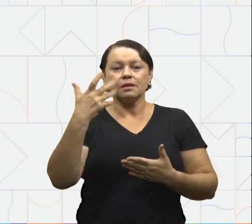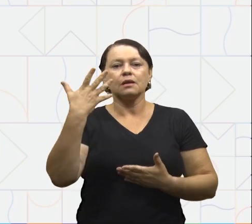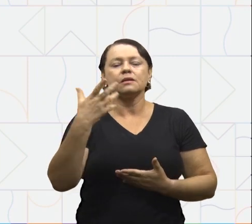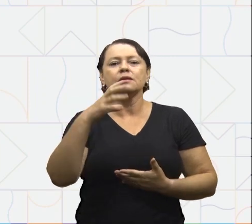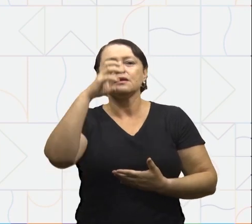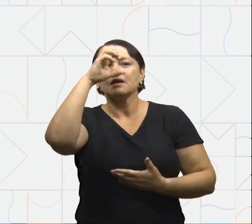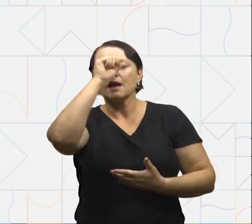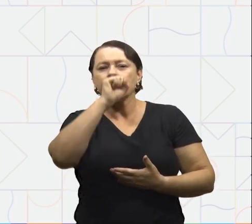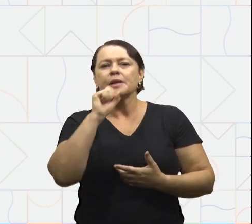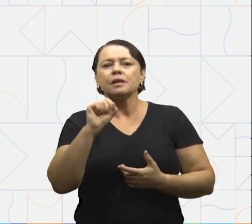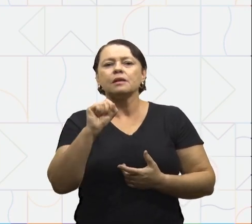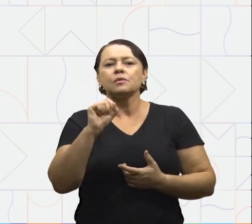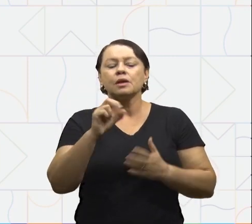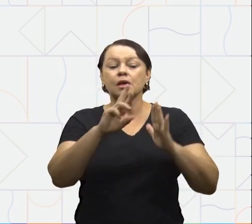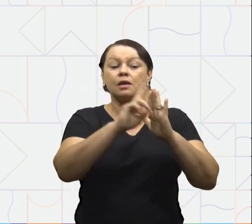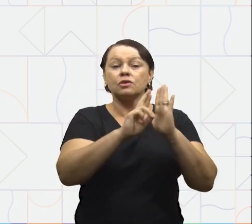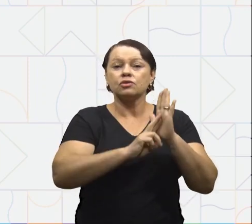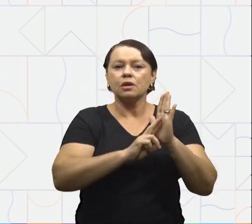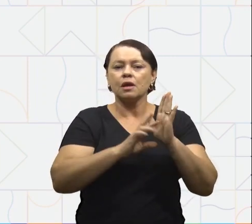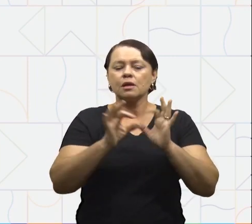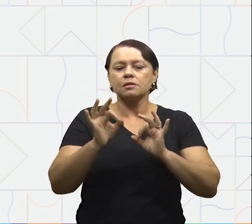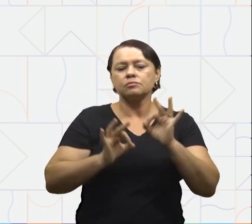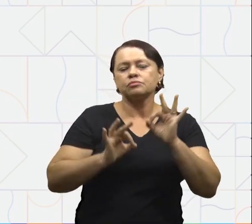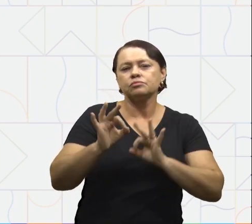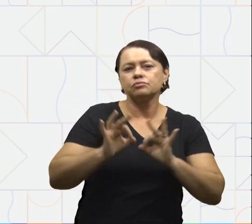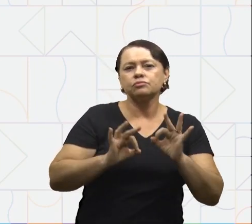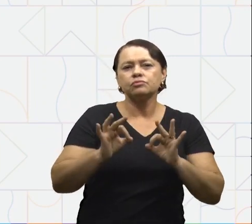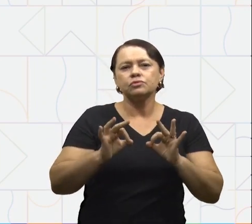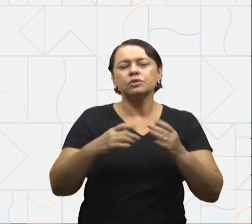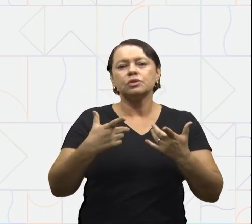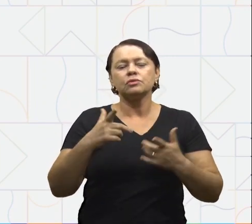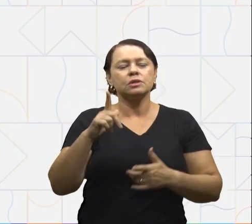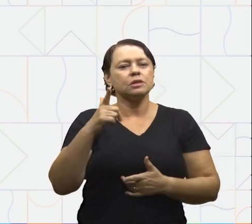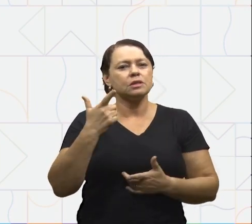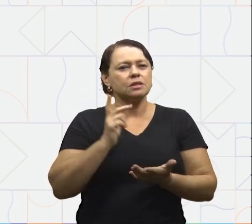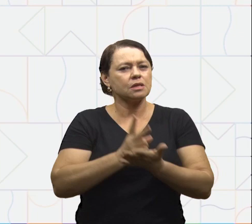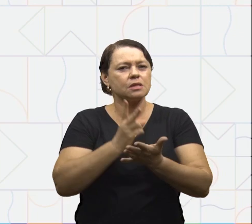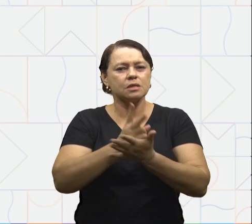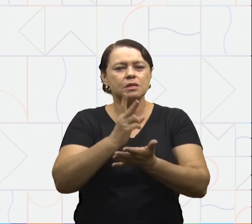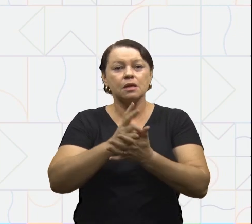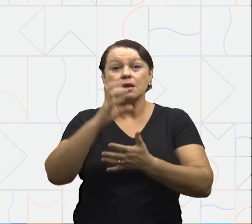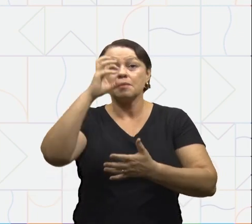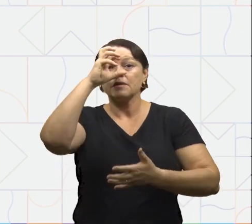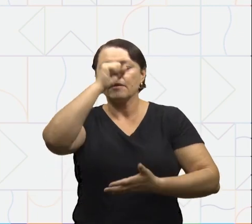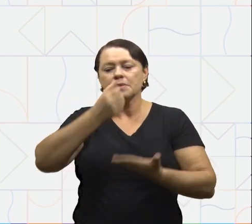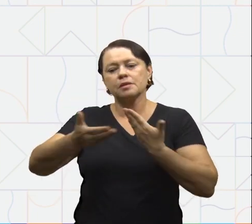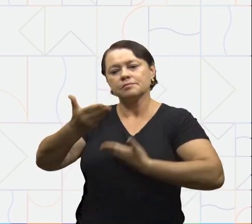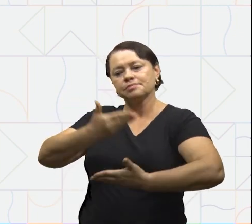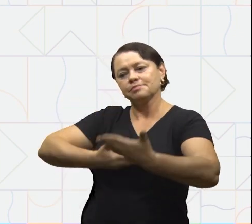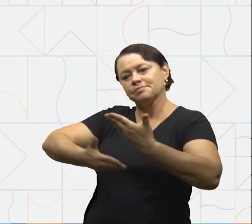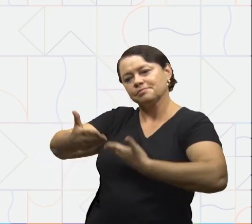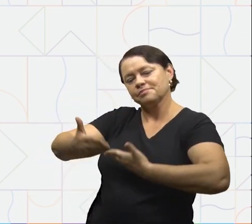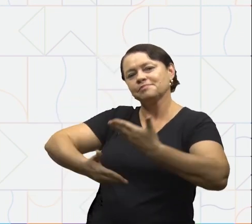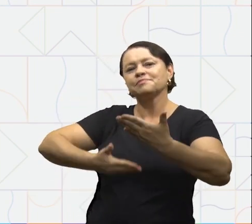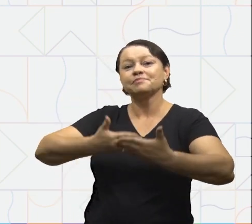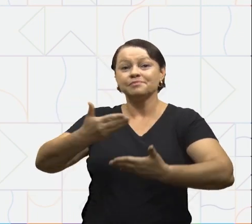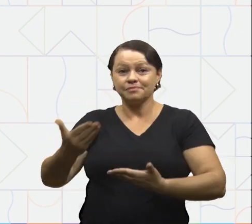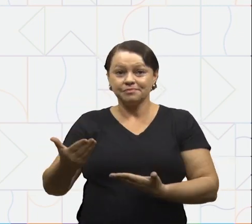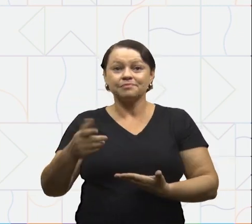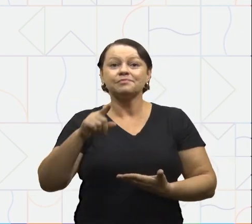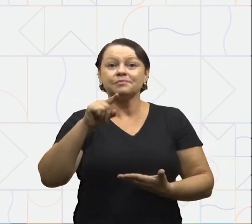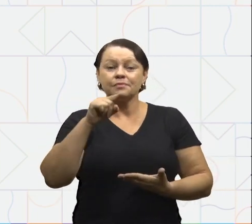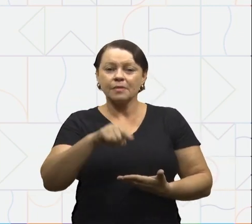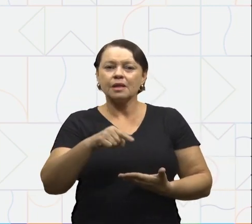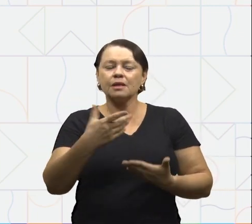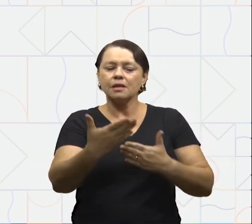que regras são normas e procedimentos que devem ser seguidos e que geralmente são aprendidos por meio de outras pessoas.